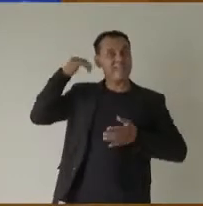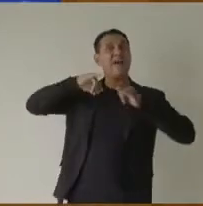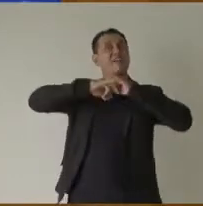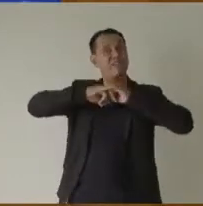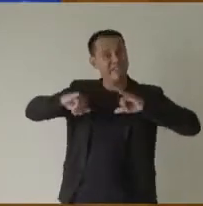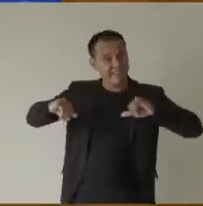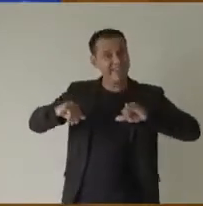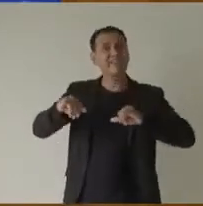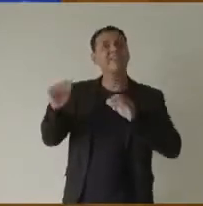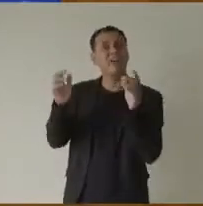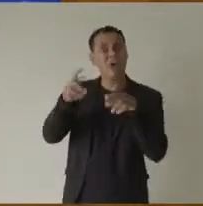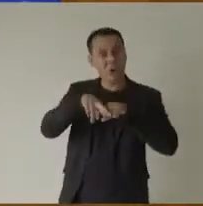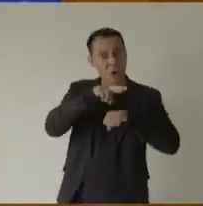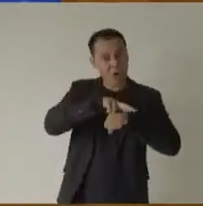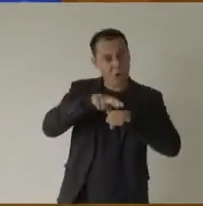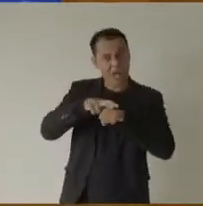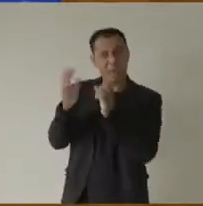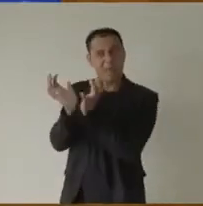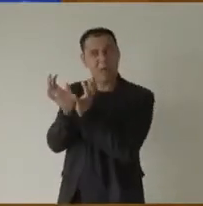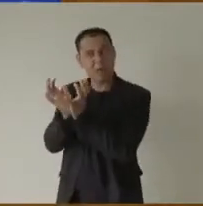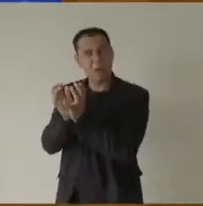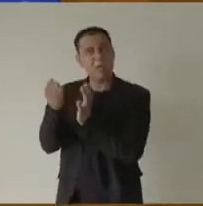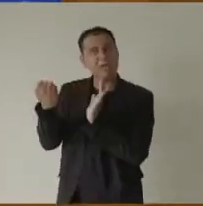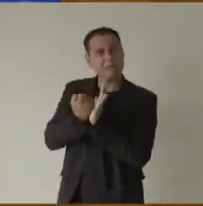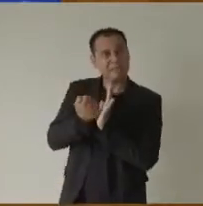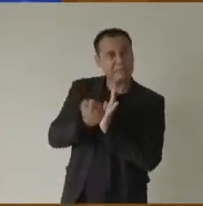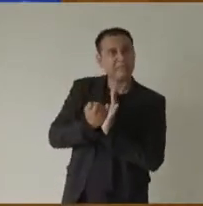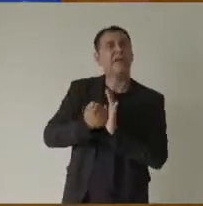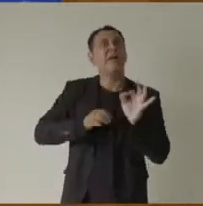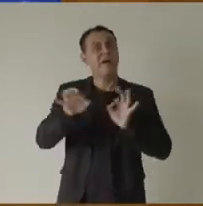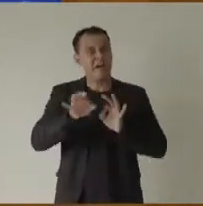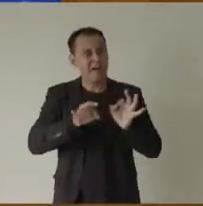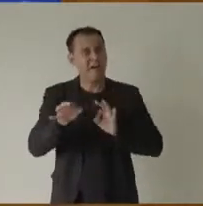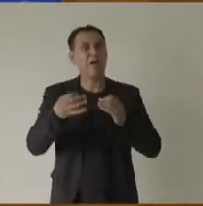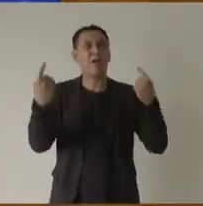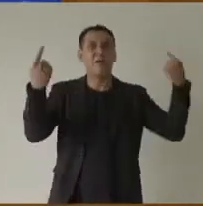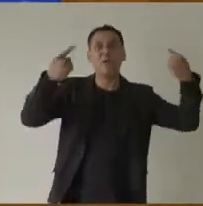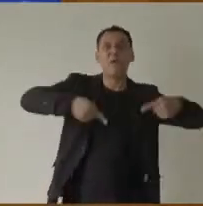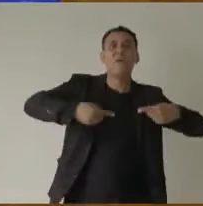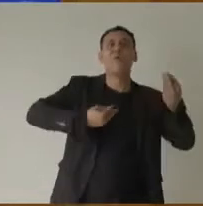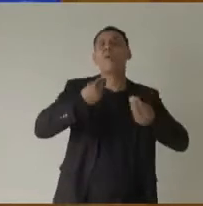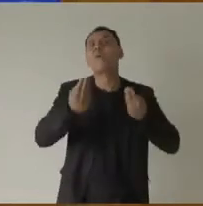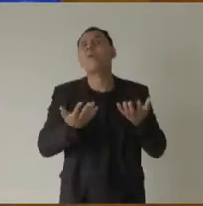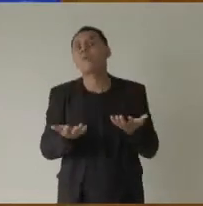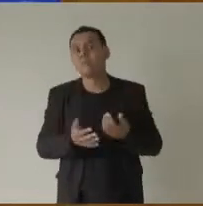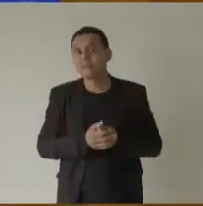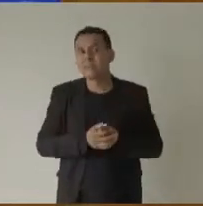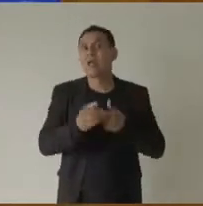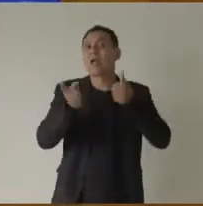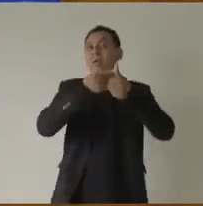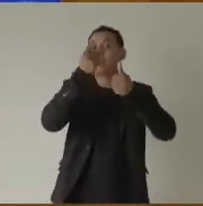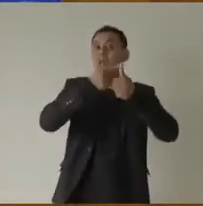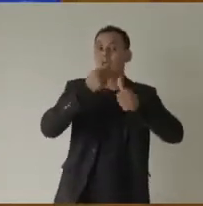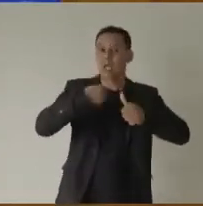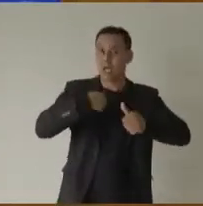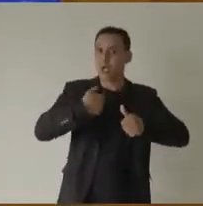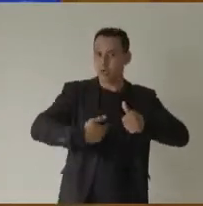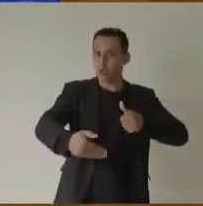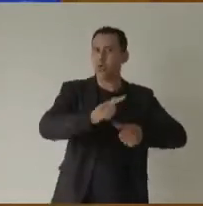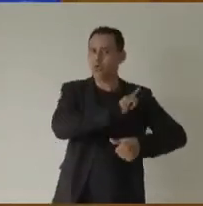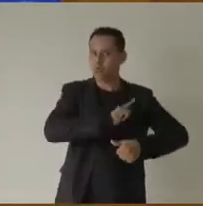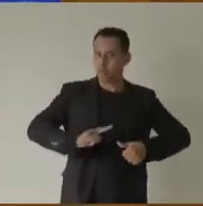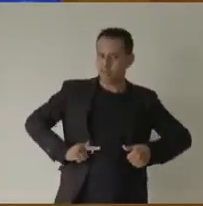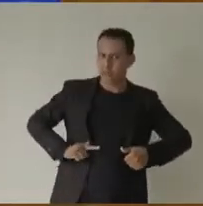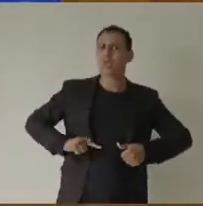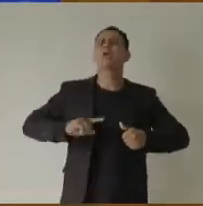a outra? Primeiramente, no meu governo, a gente vai combater a corrupção. Eu quero cortar 80% do recurso da